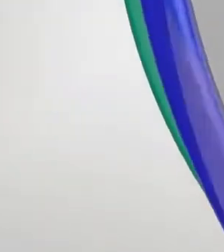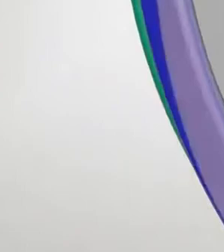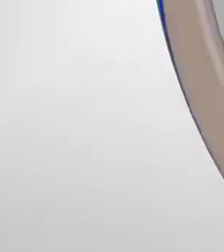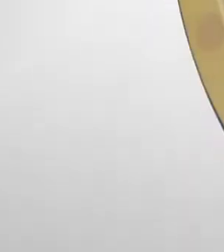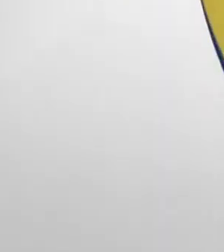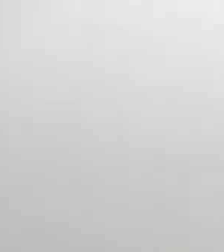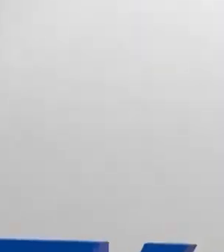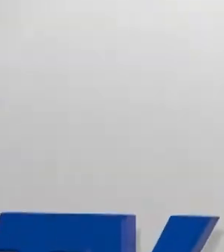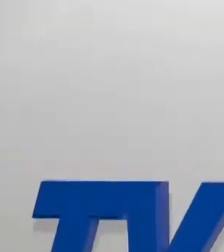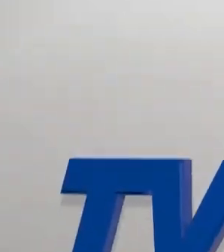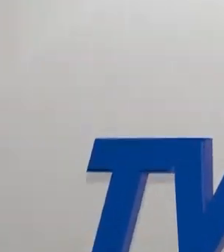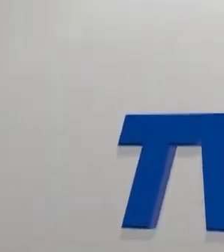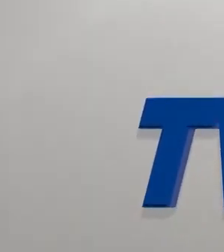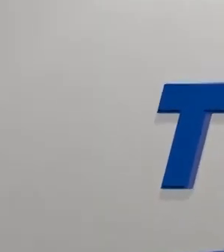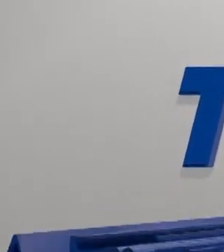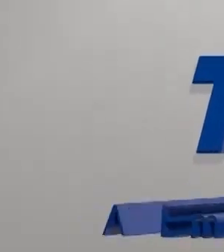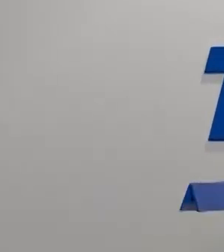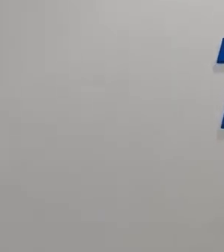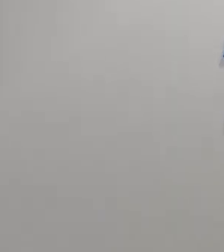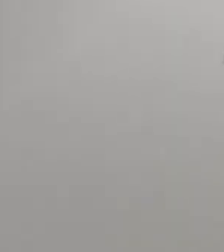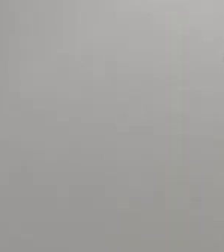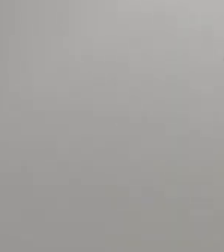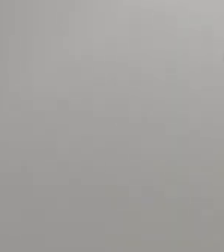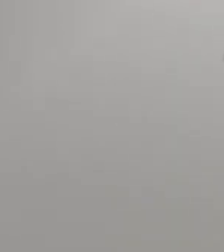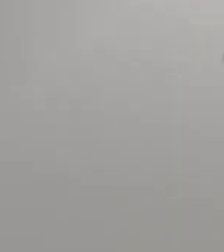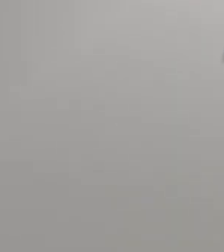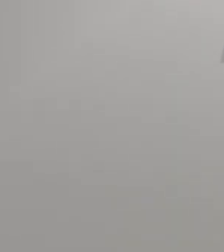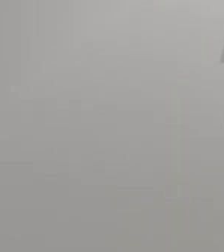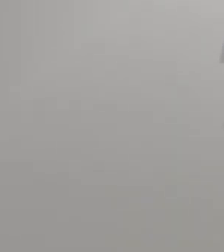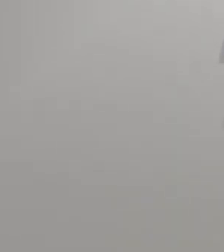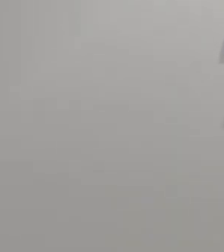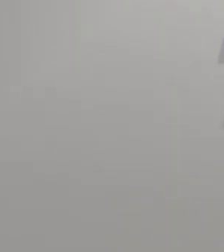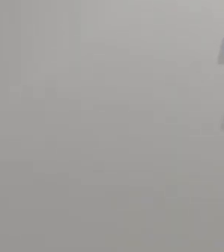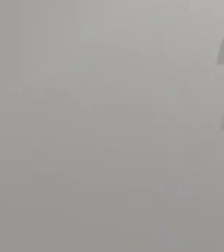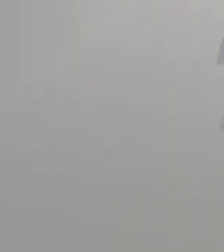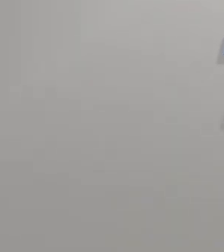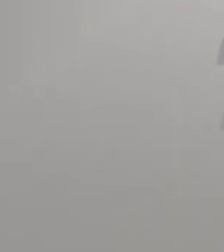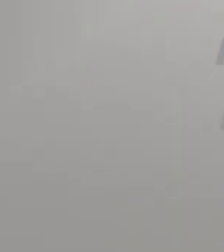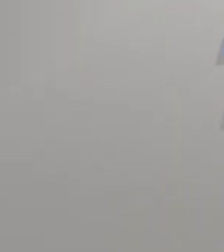TV Fortaleza, a emissora da Casa do Povo.